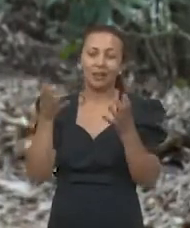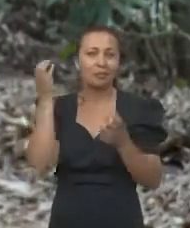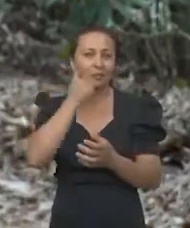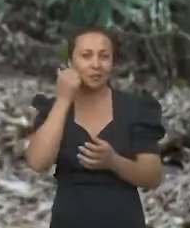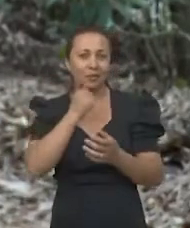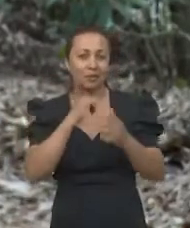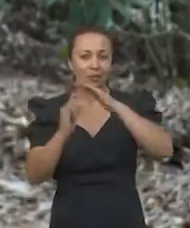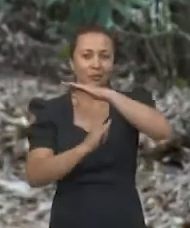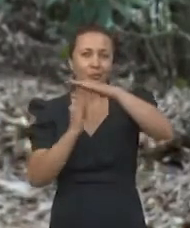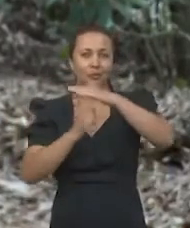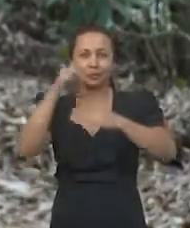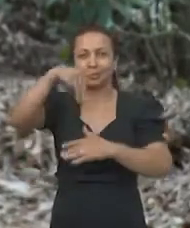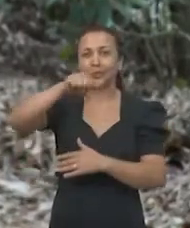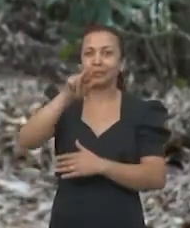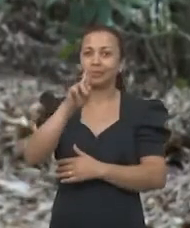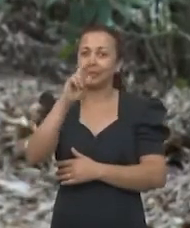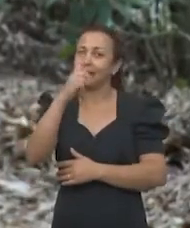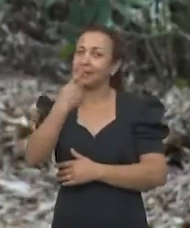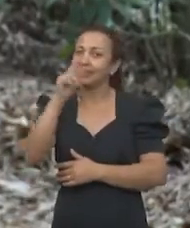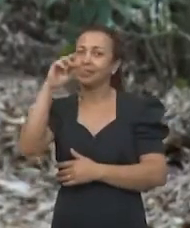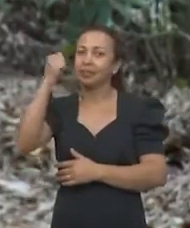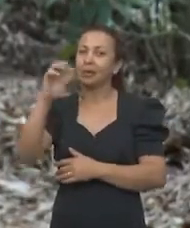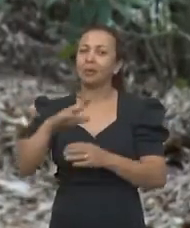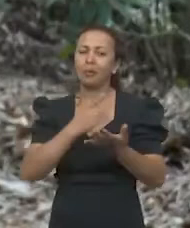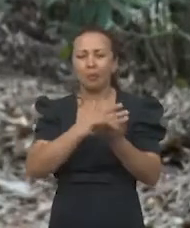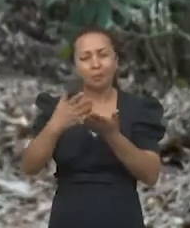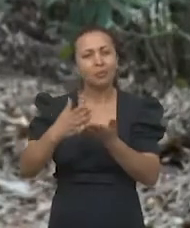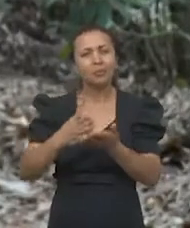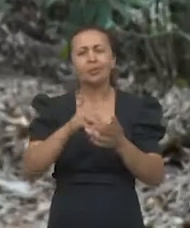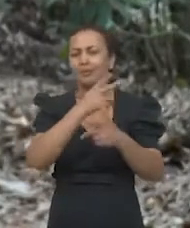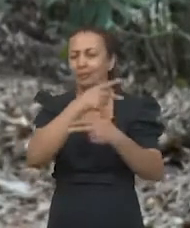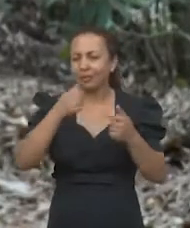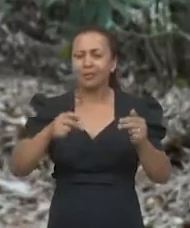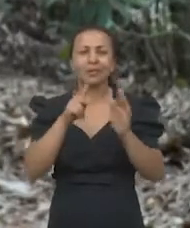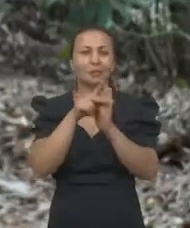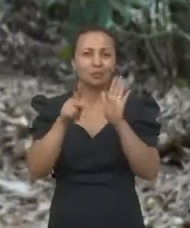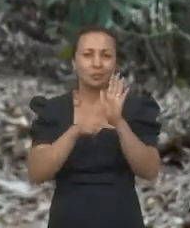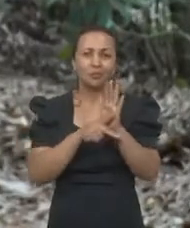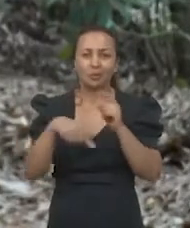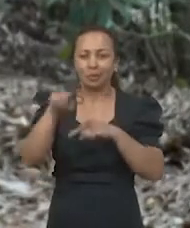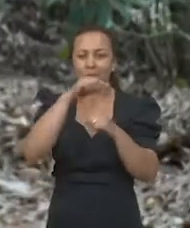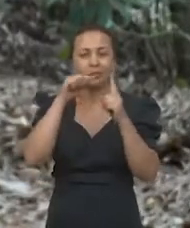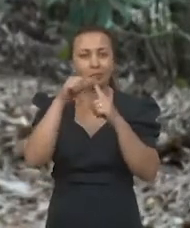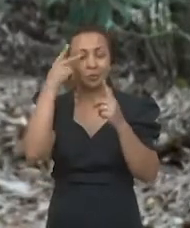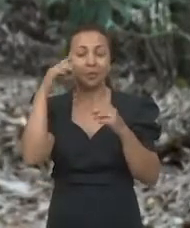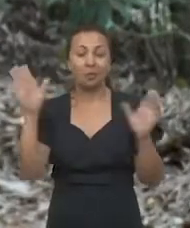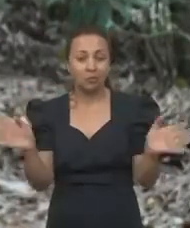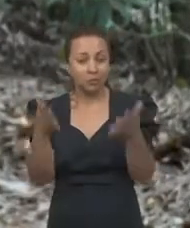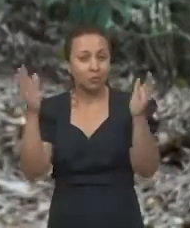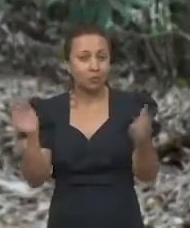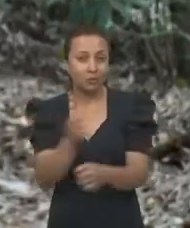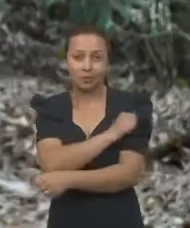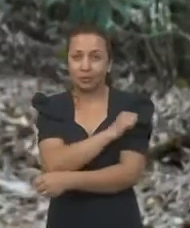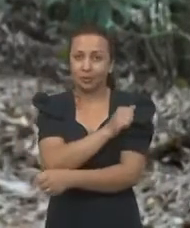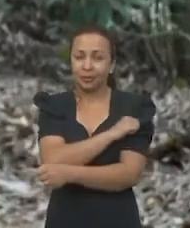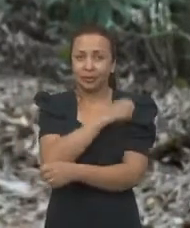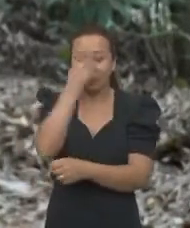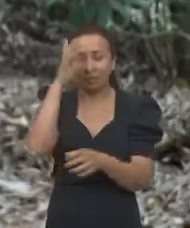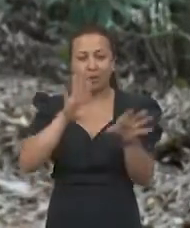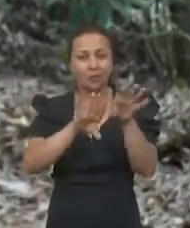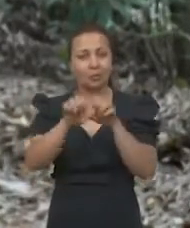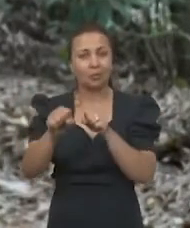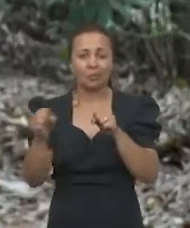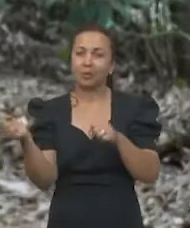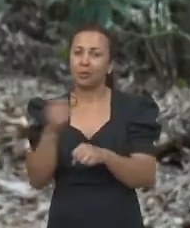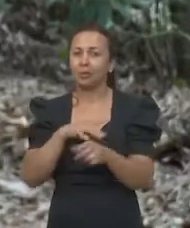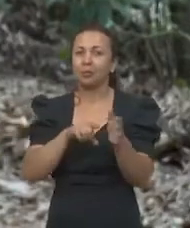momento, professores do Instituto Federal do Maranhão iniciaram uma série de projetos com o objetivo de motivar o interesse nos estudantes